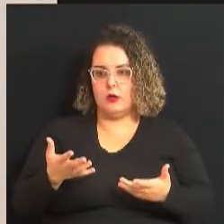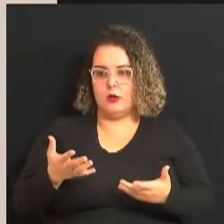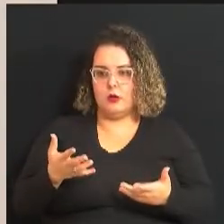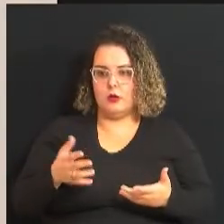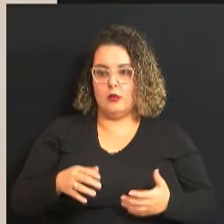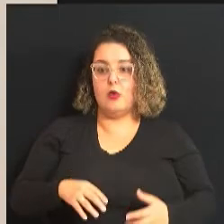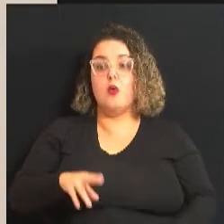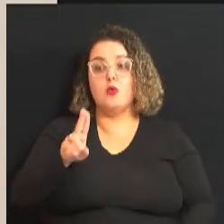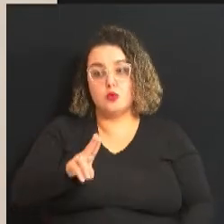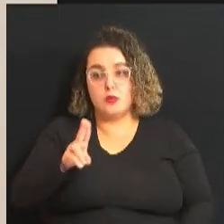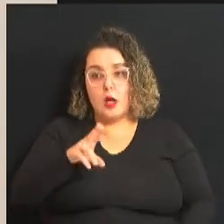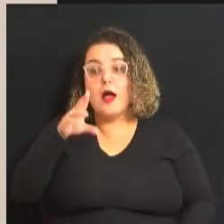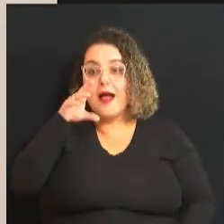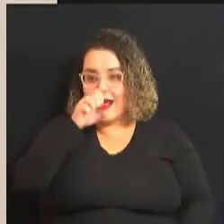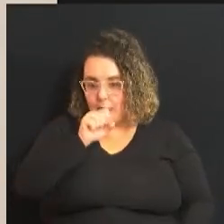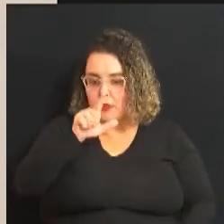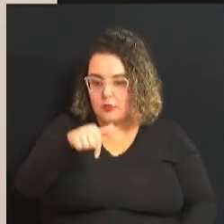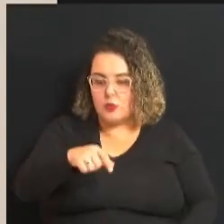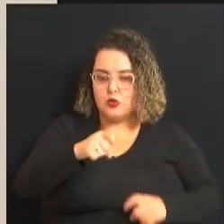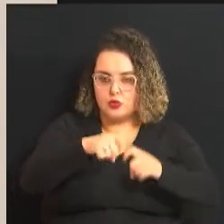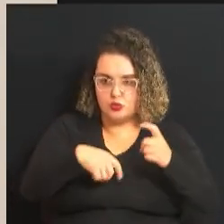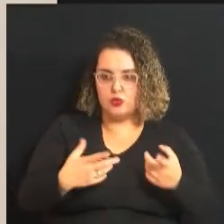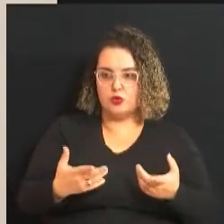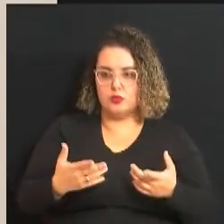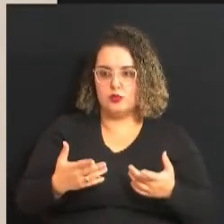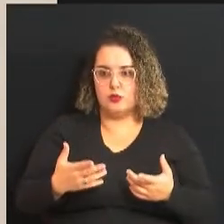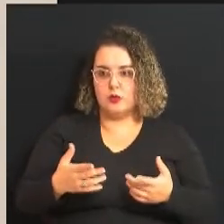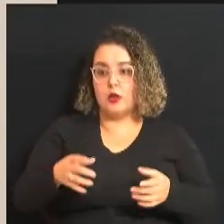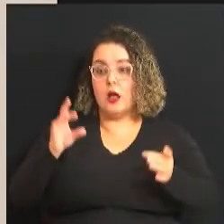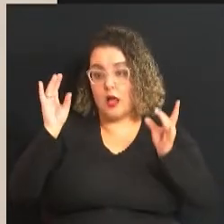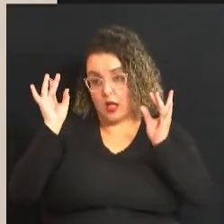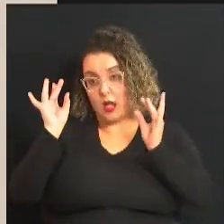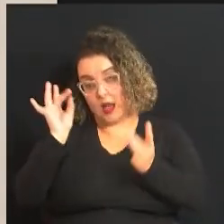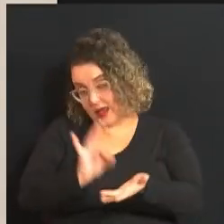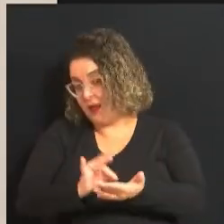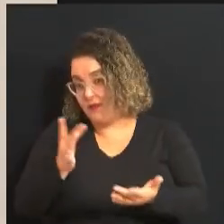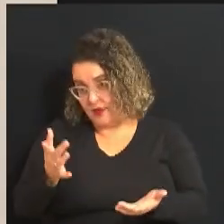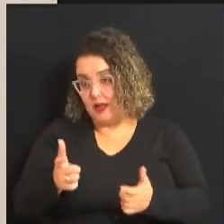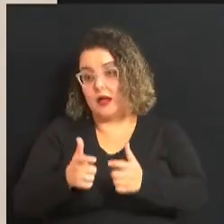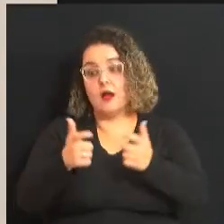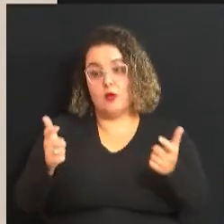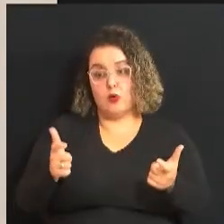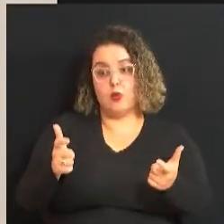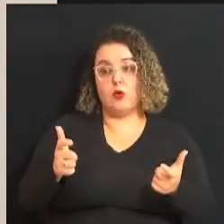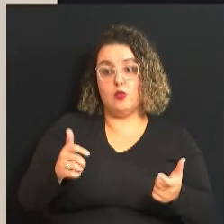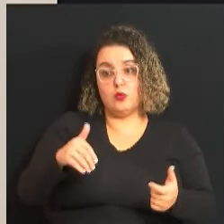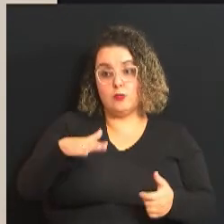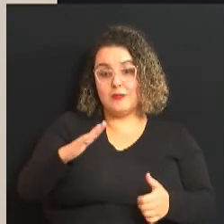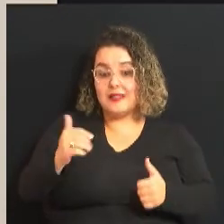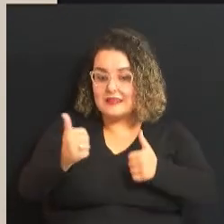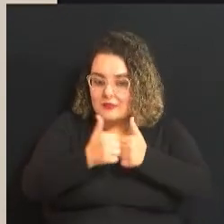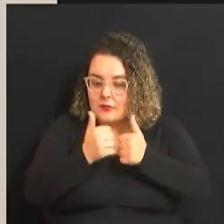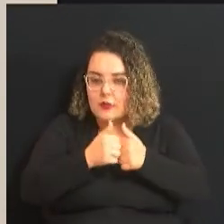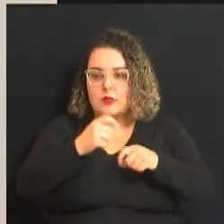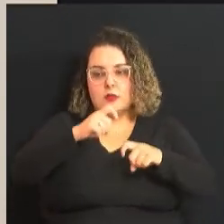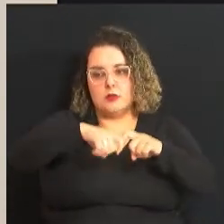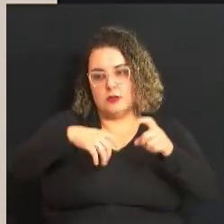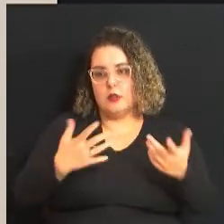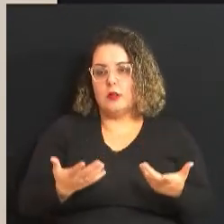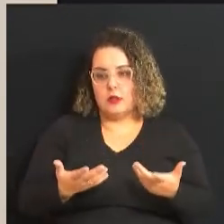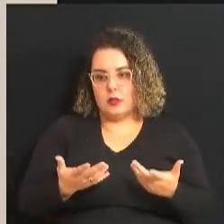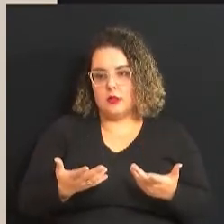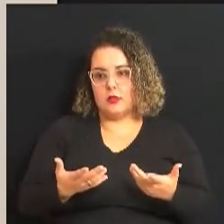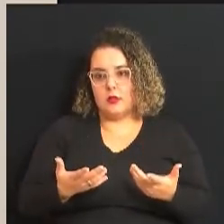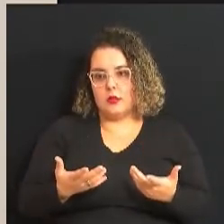possível depois da relação. Os estudos mostram que a efetividade ela é maior quanto mais próxima da relação. E que